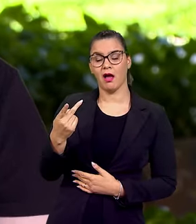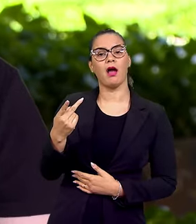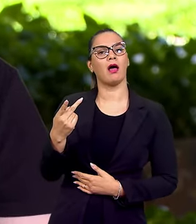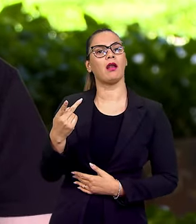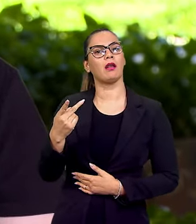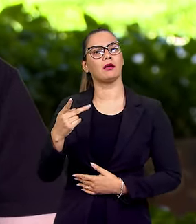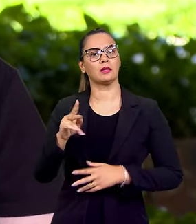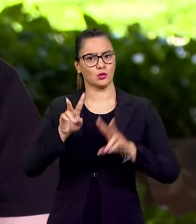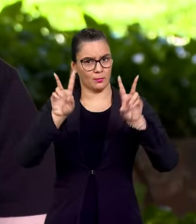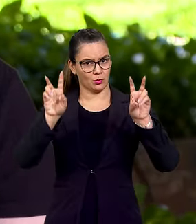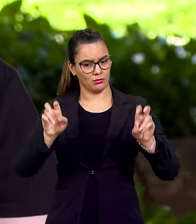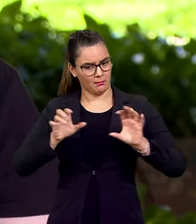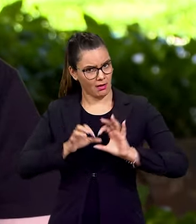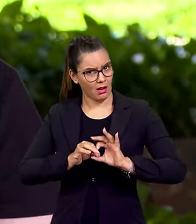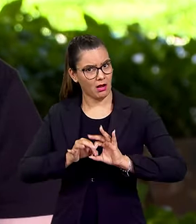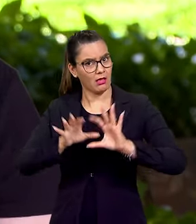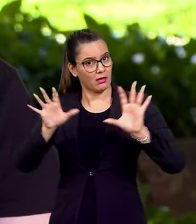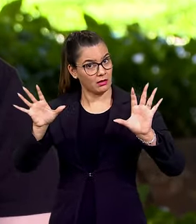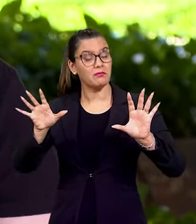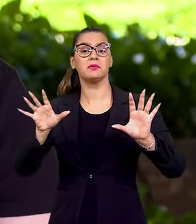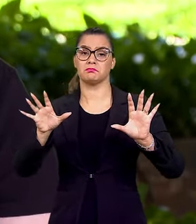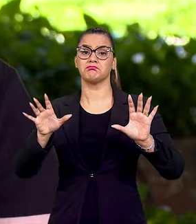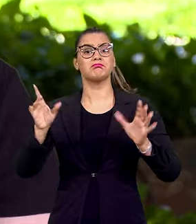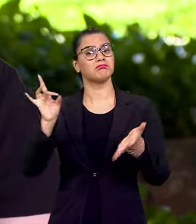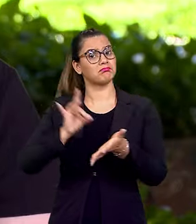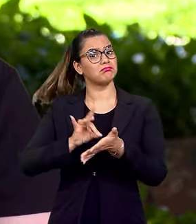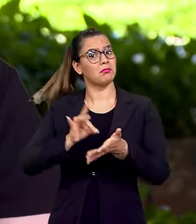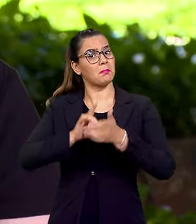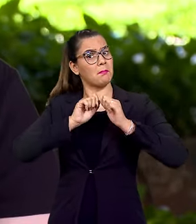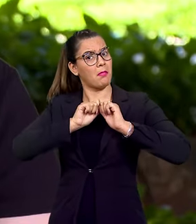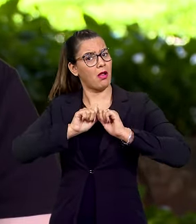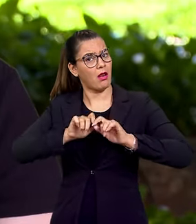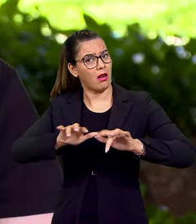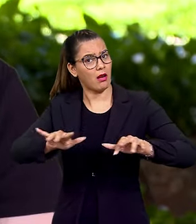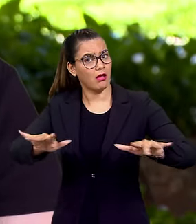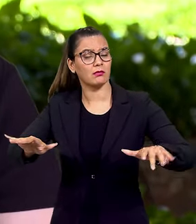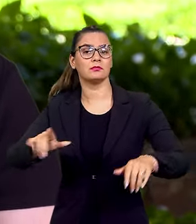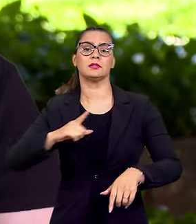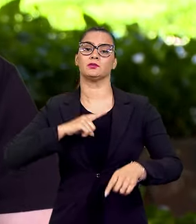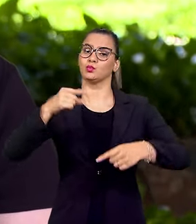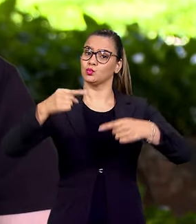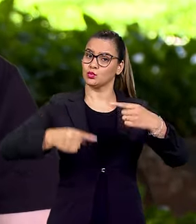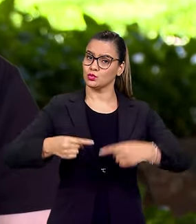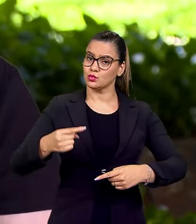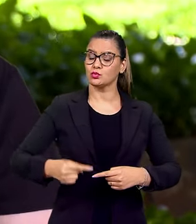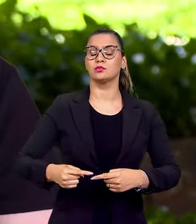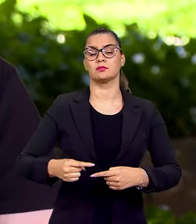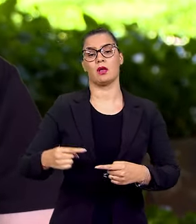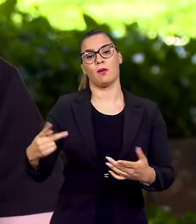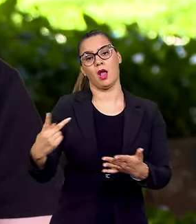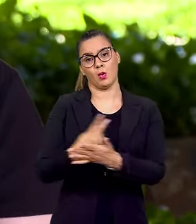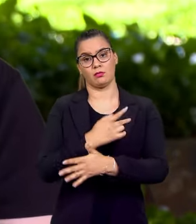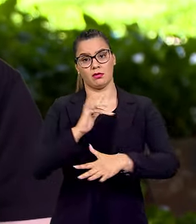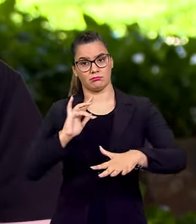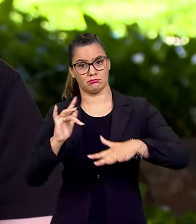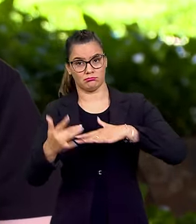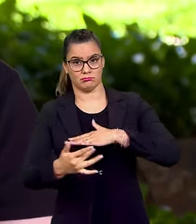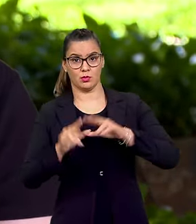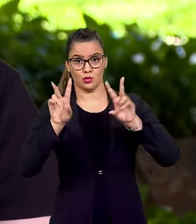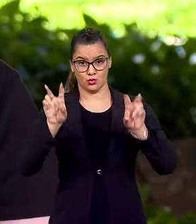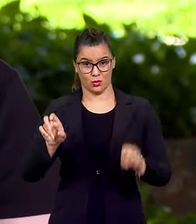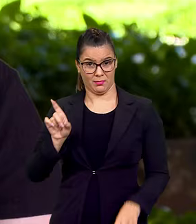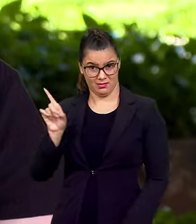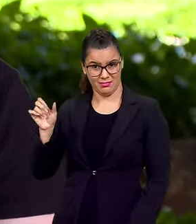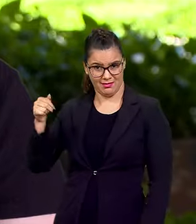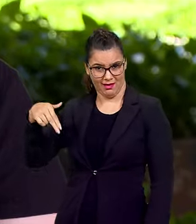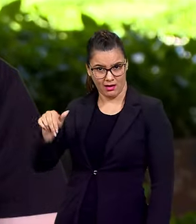ela falar livremente sobre essa questão, de fato, alcança outras pessoas. E também tem uma discussão que tem sido muito feita nas redes